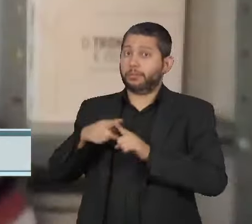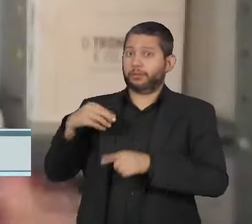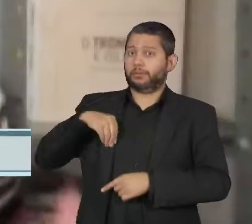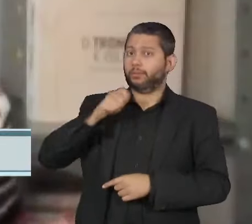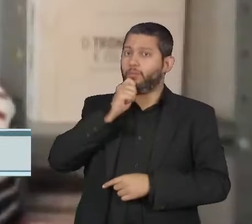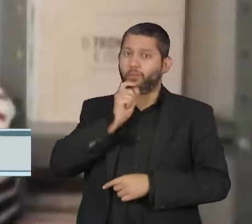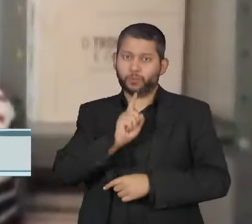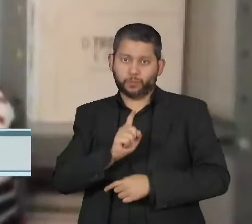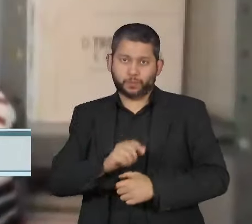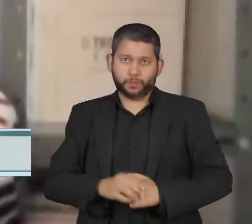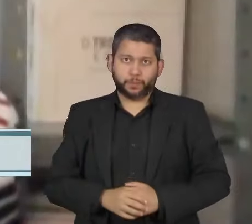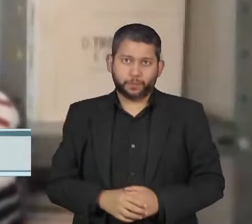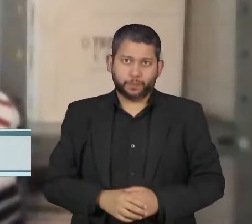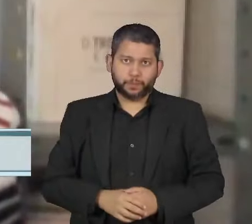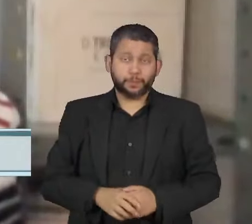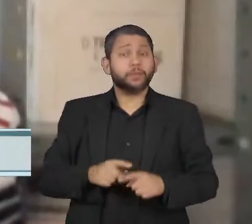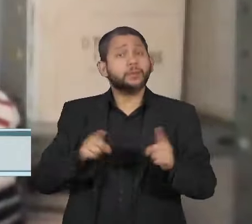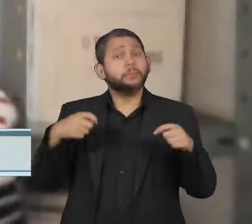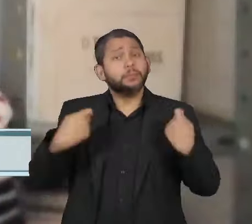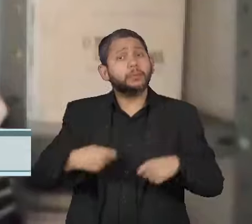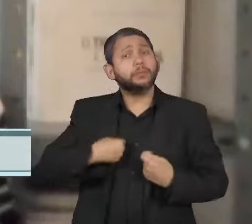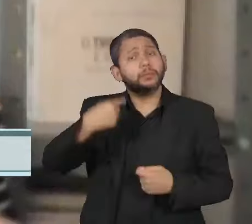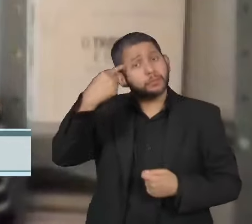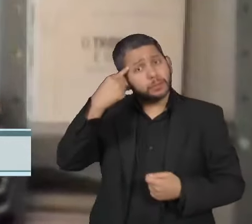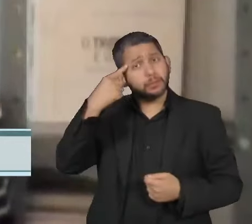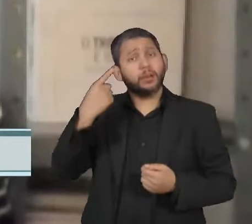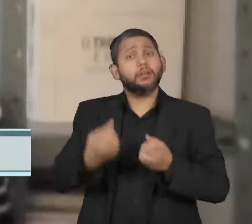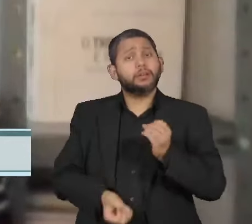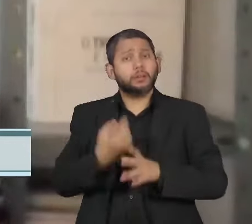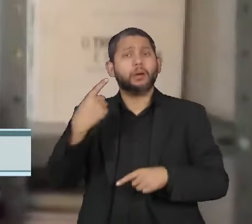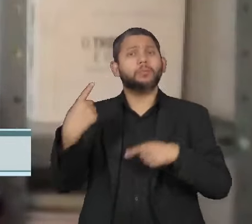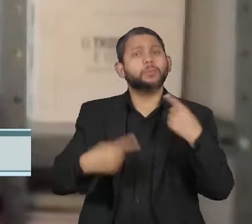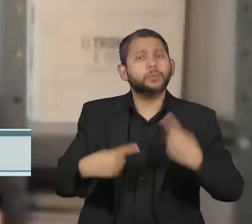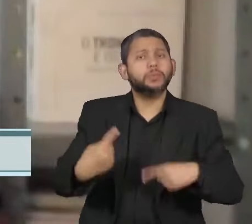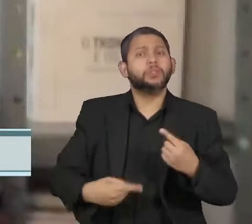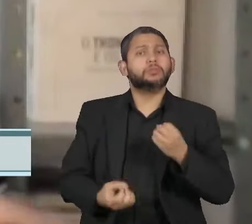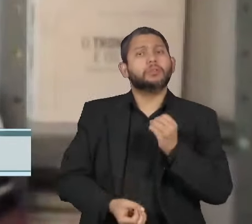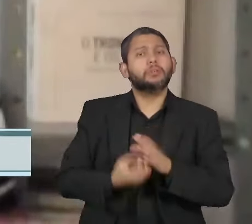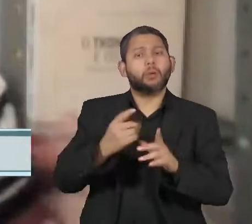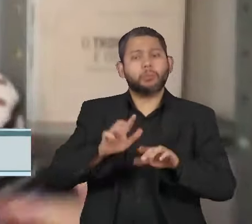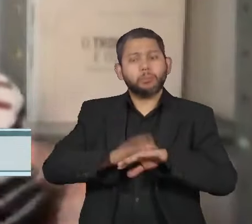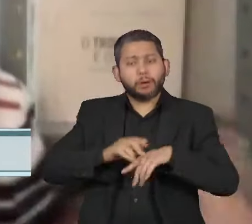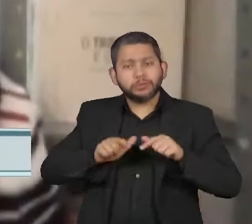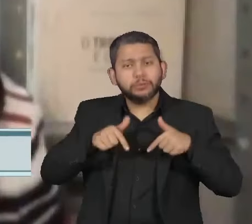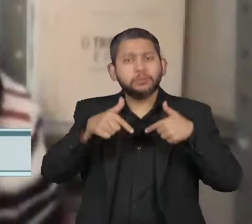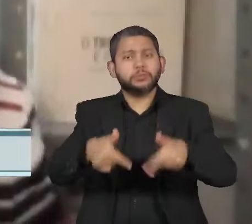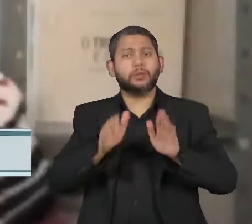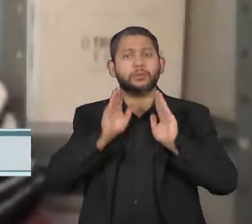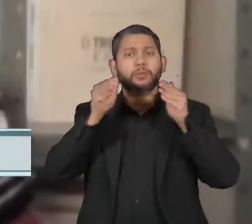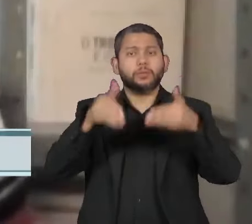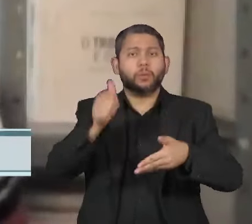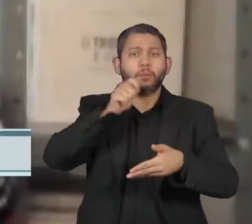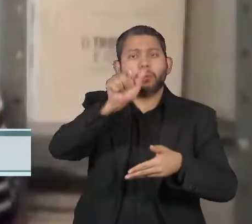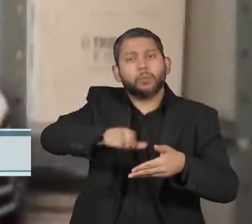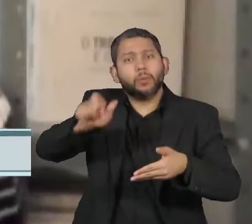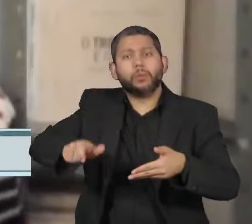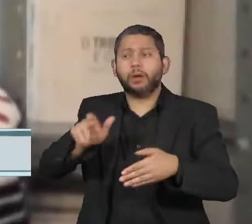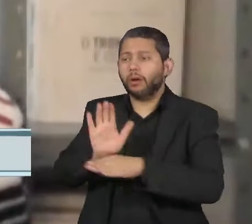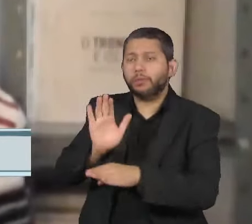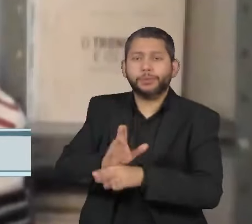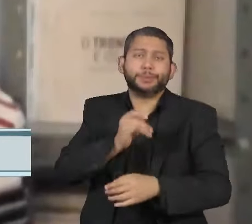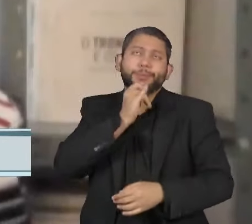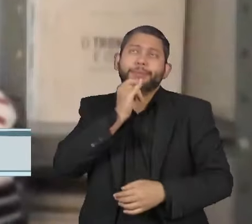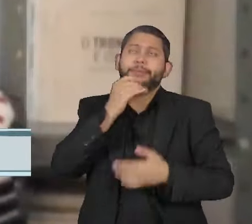remunerada. Obviamente que é preciso pensar também algumas políticas, algumas ações específicas às mulheres, como,